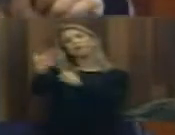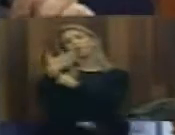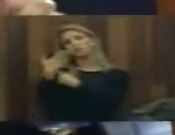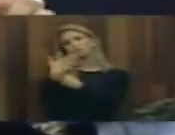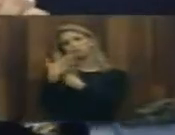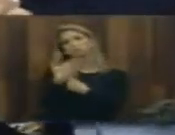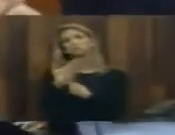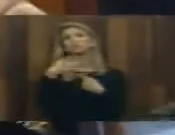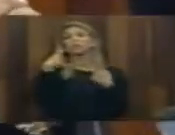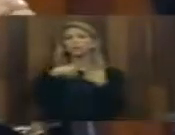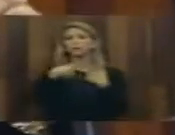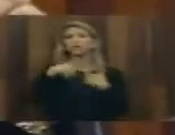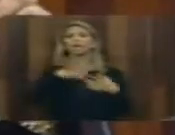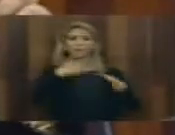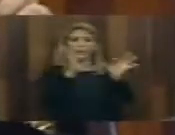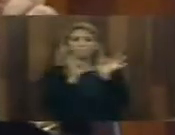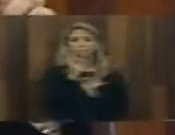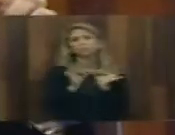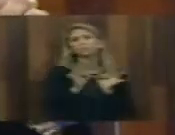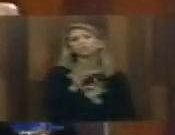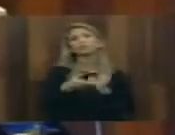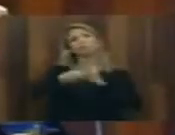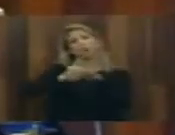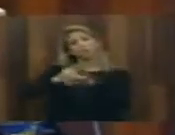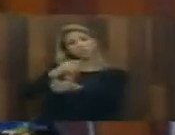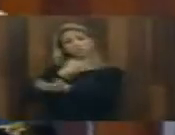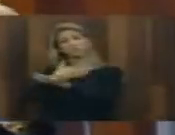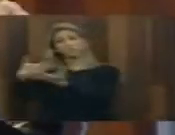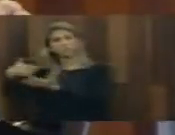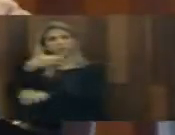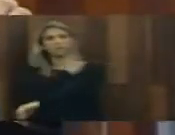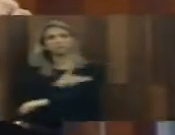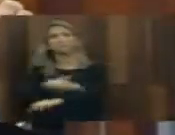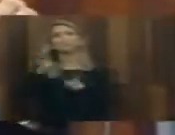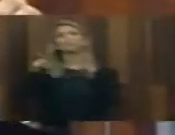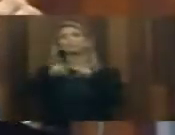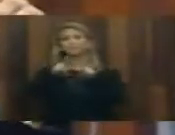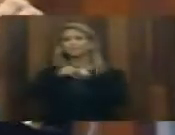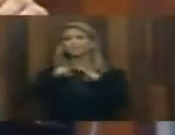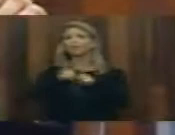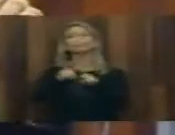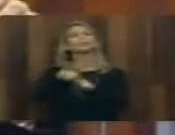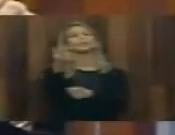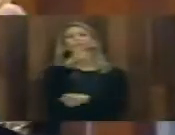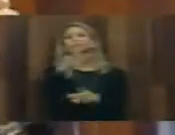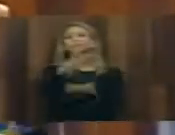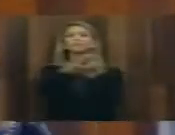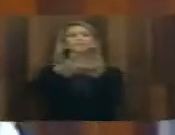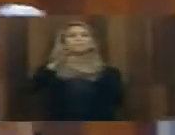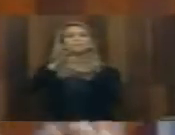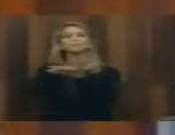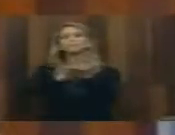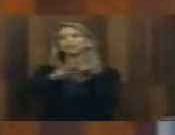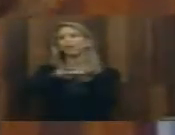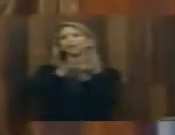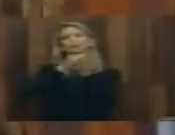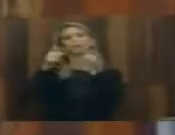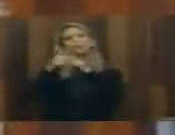dos projetos que nós debatemos antes de iniciar a sessão e que também não tem custa nenhuma para o município.